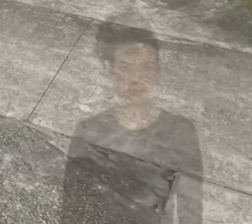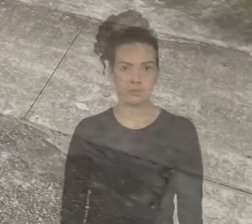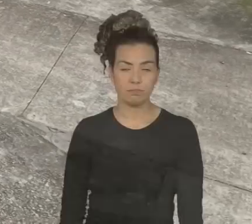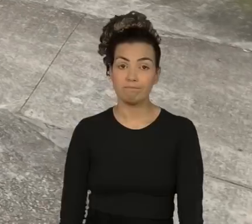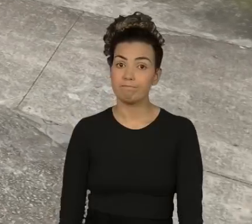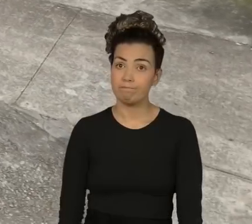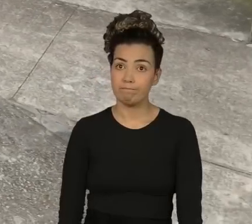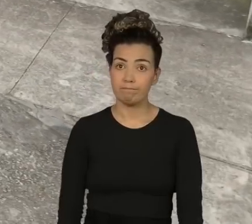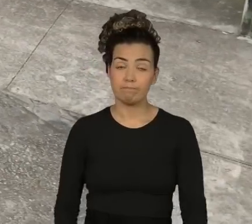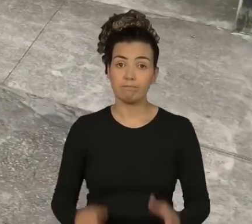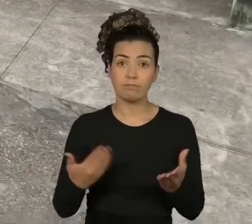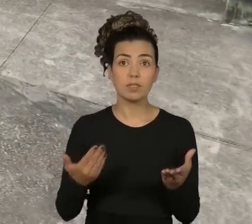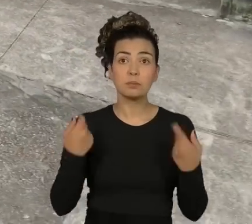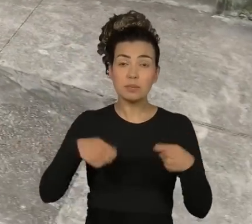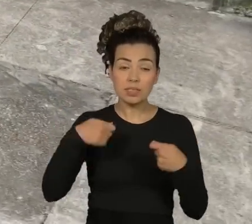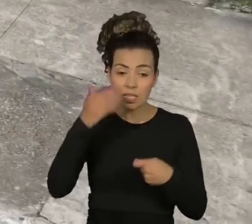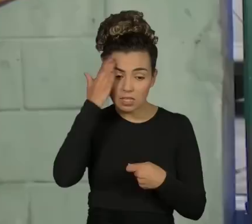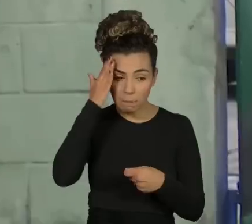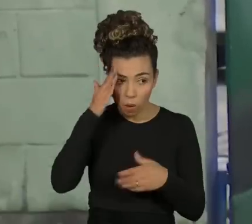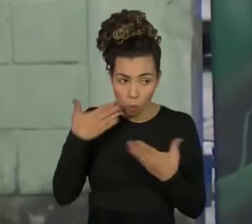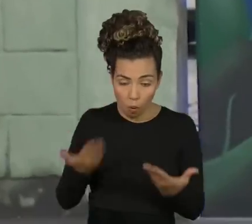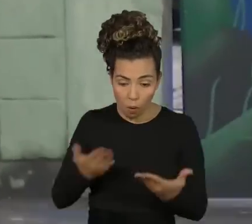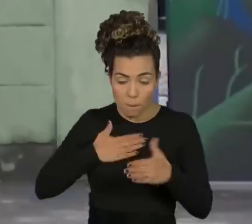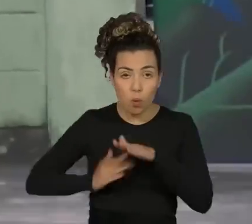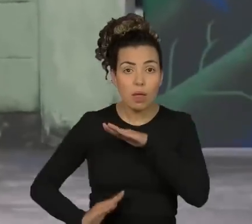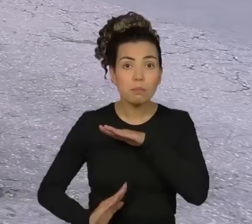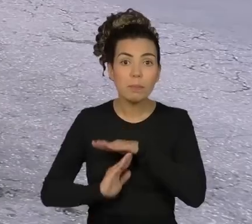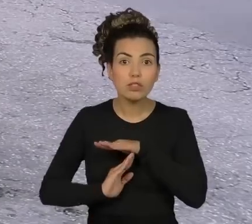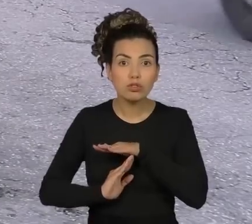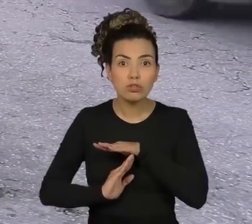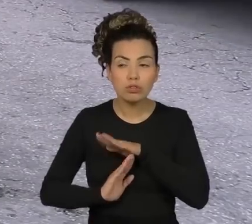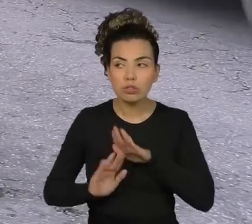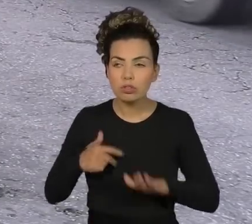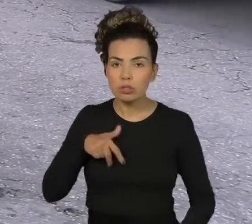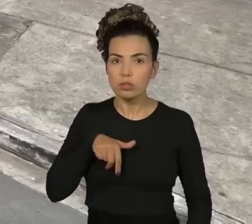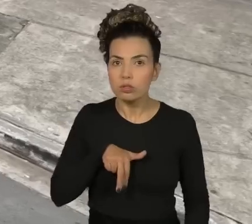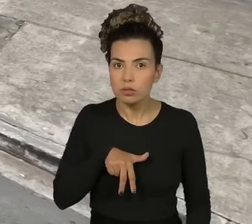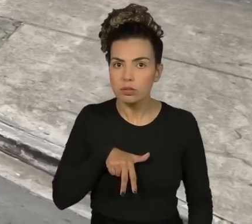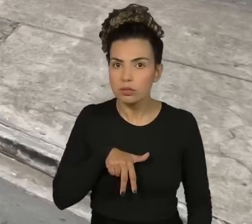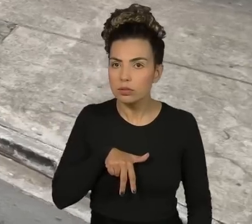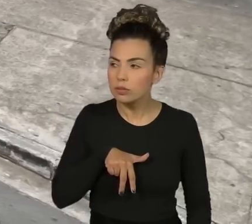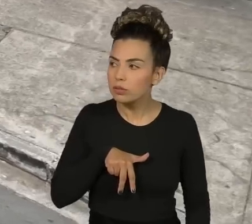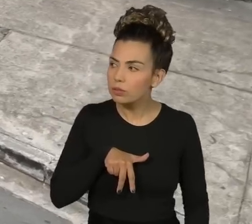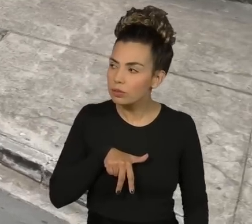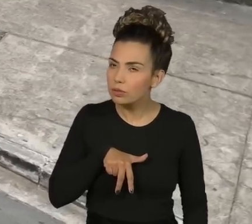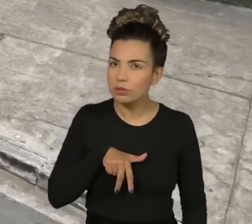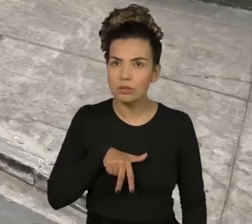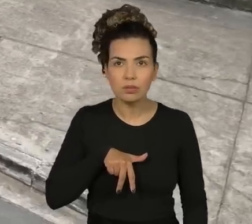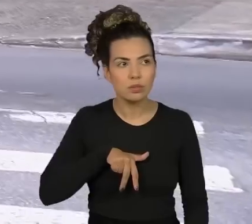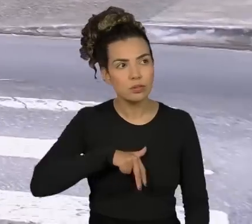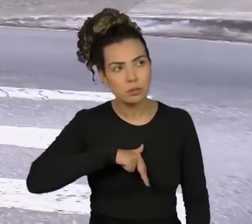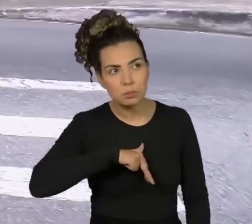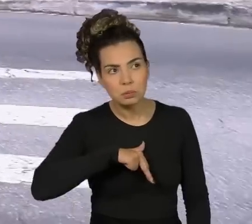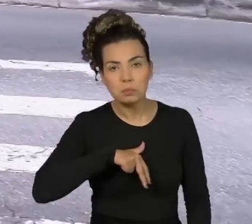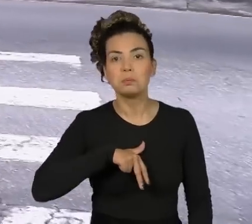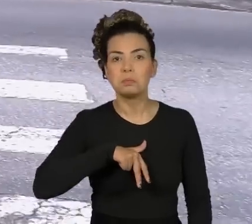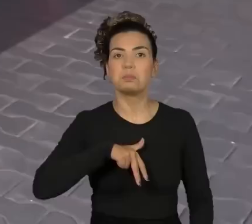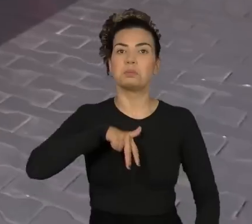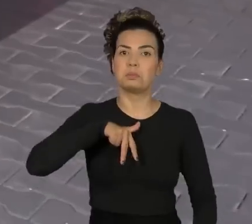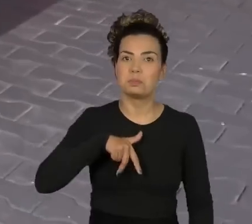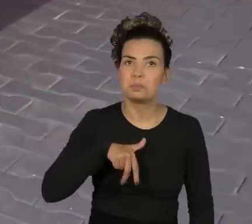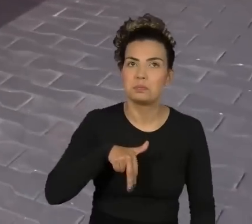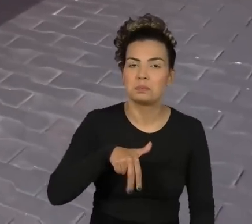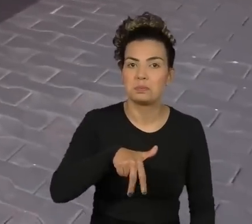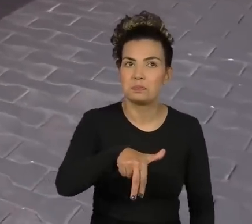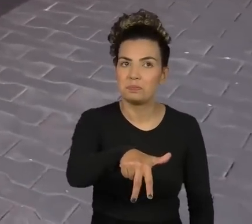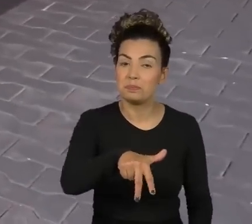Saber o momento certo de parar, olhar para um lado, para o outro e seguir em segurança. O Maio Amarelo